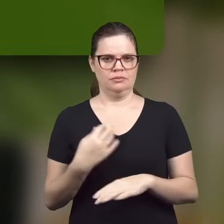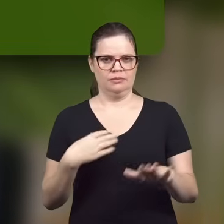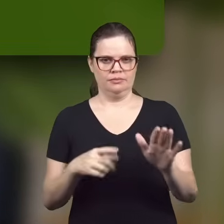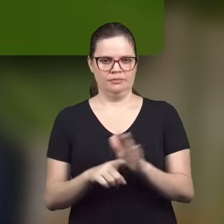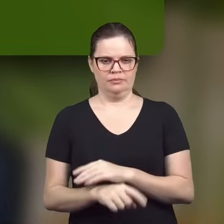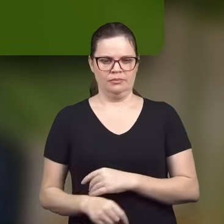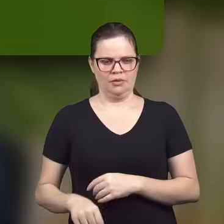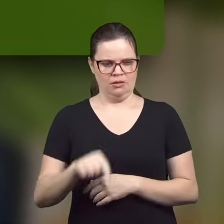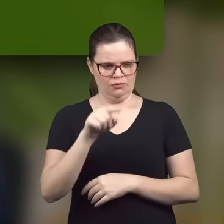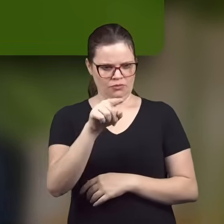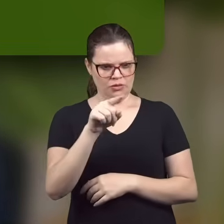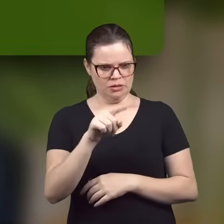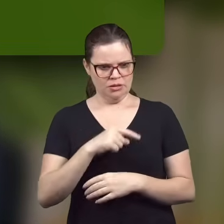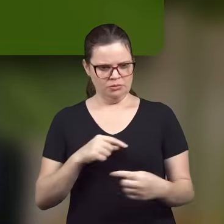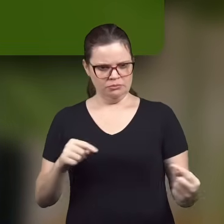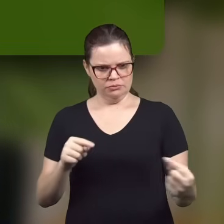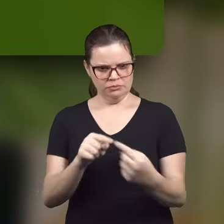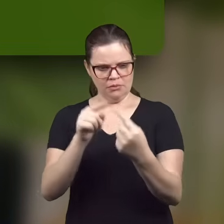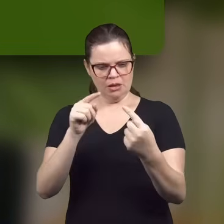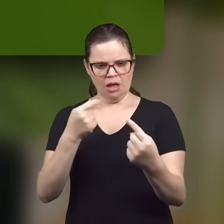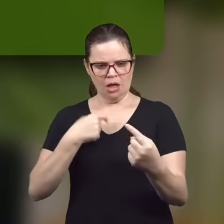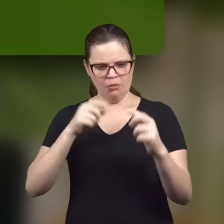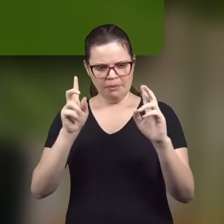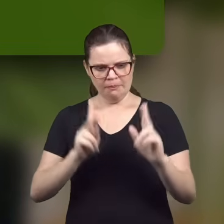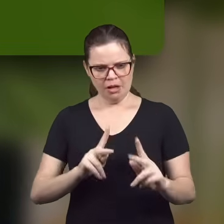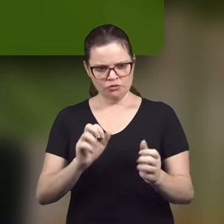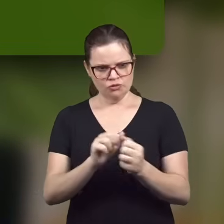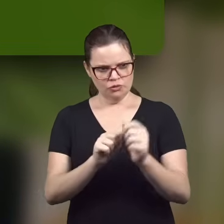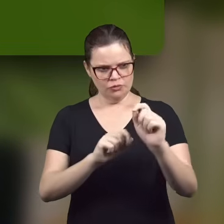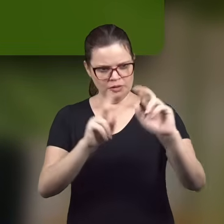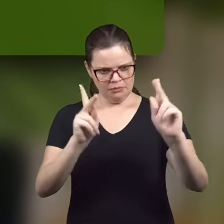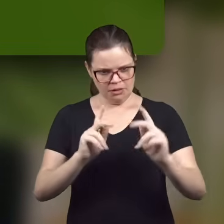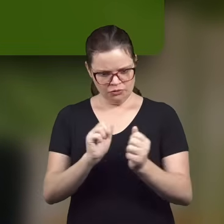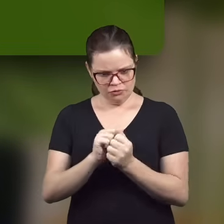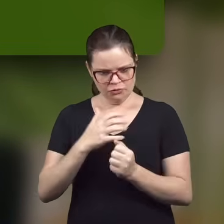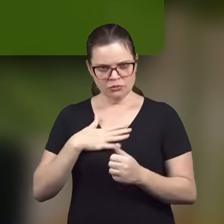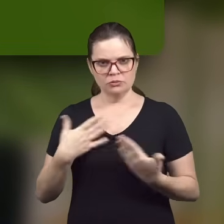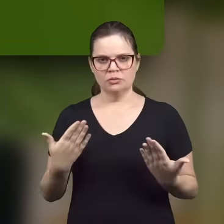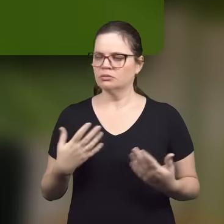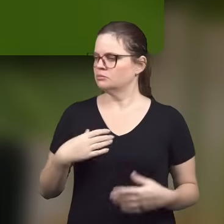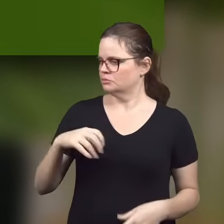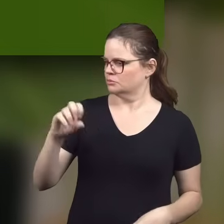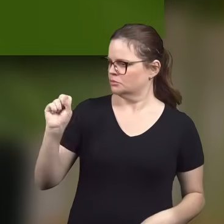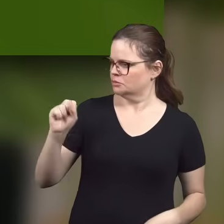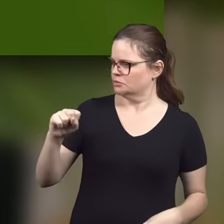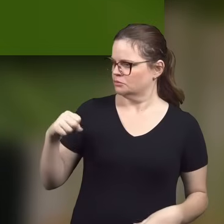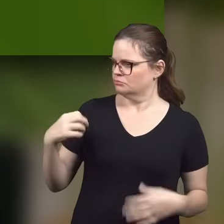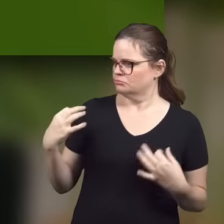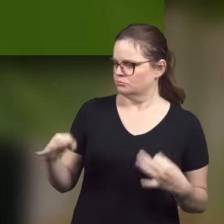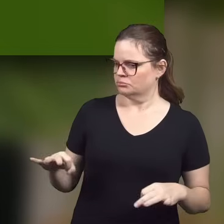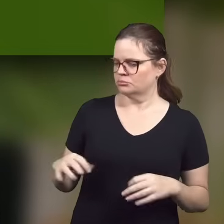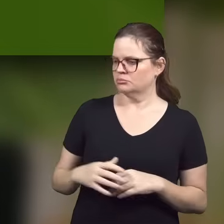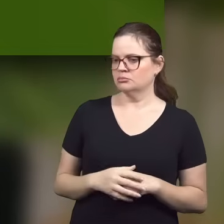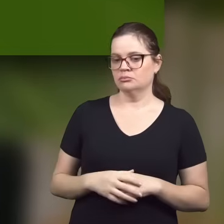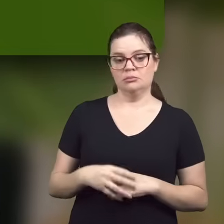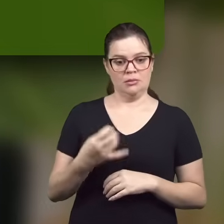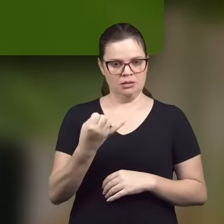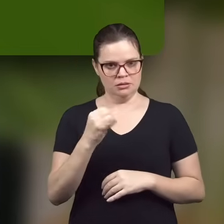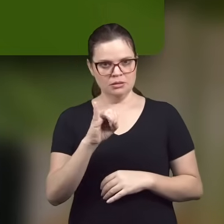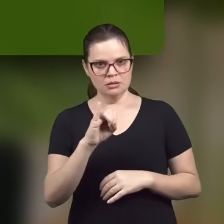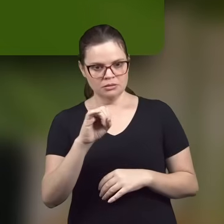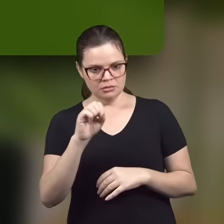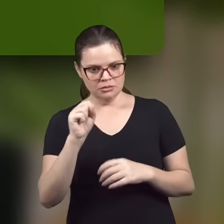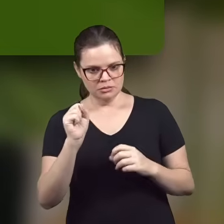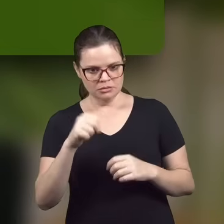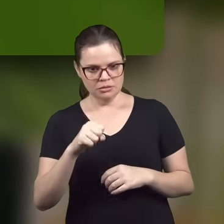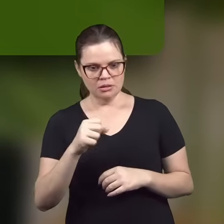para comigo, como é reto o meu coração para contigo? E Jonadab disse: sim. Se sim,